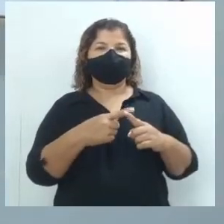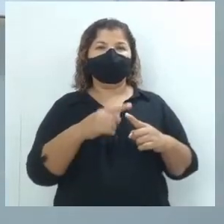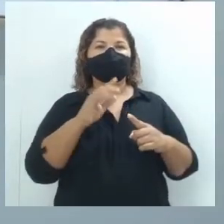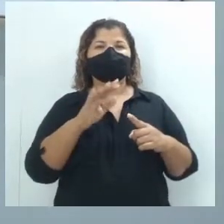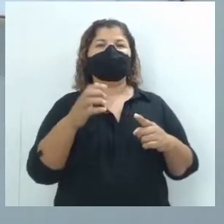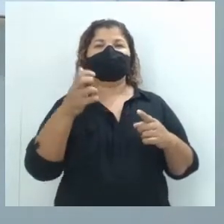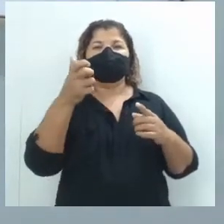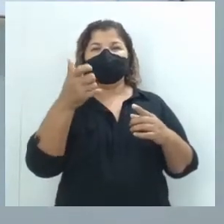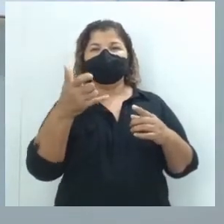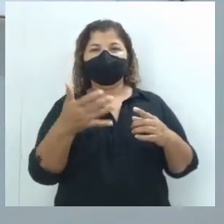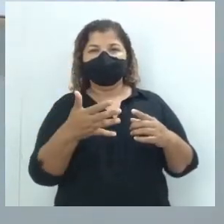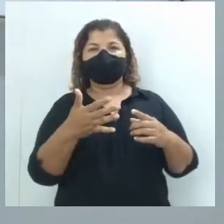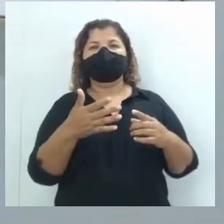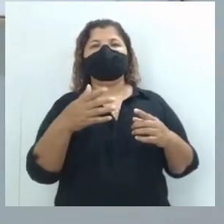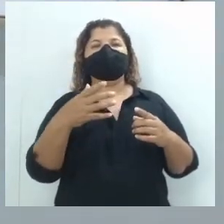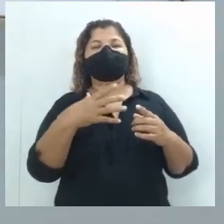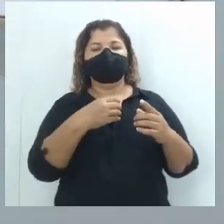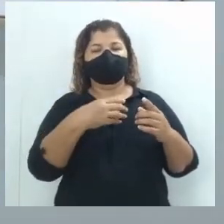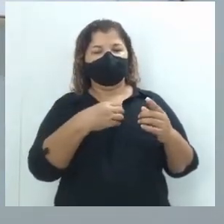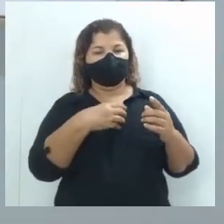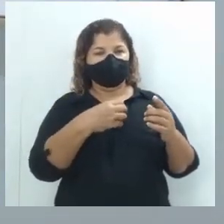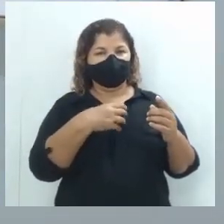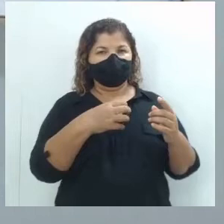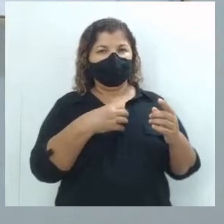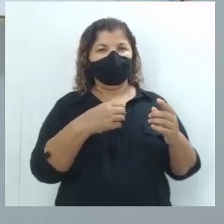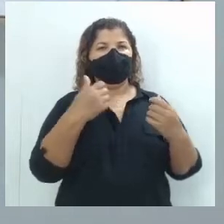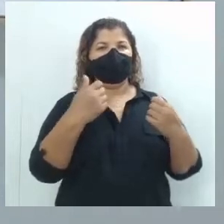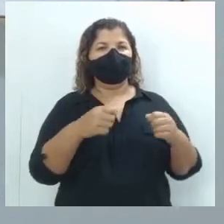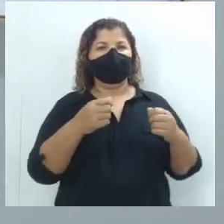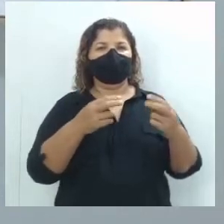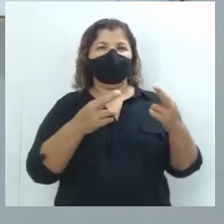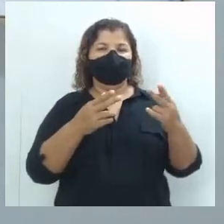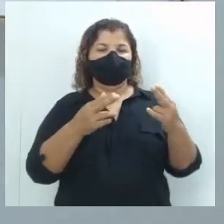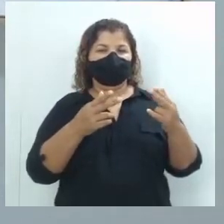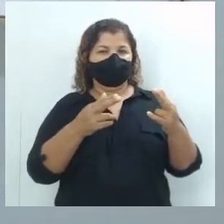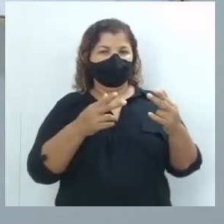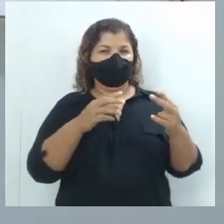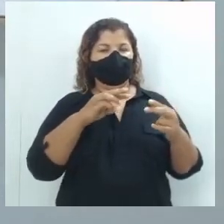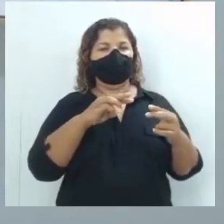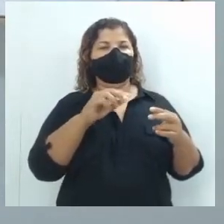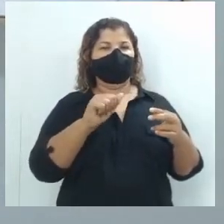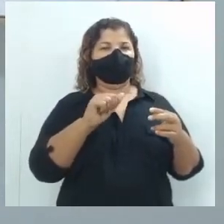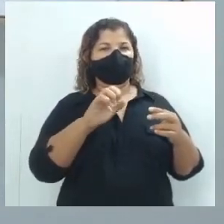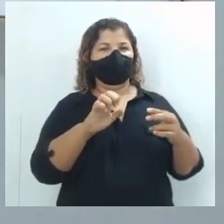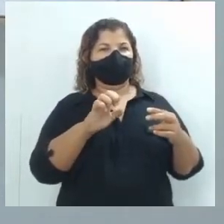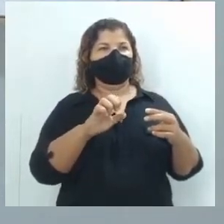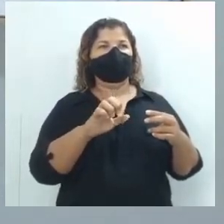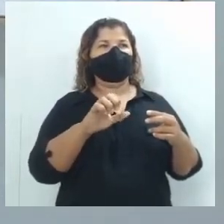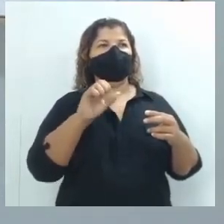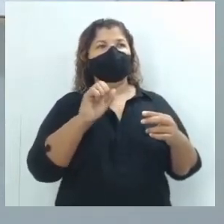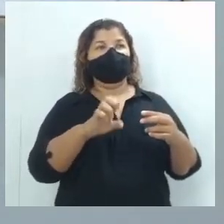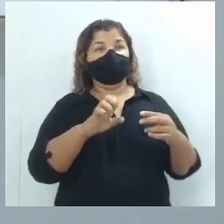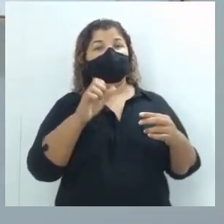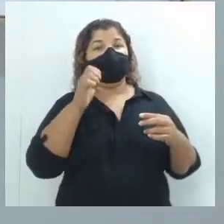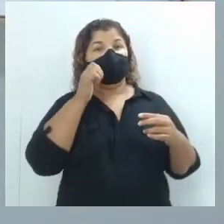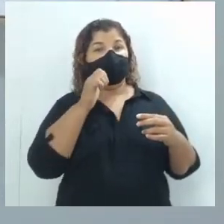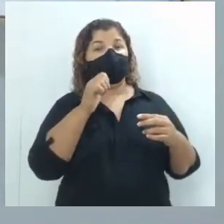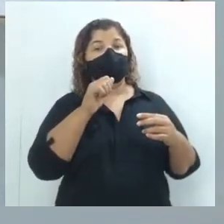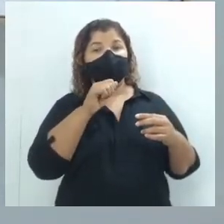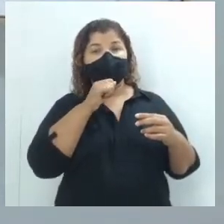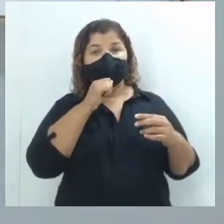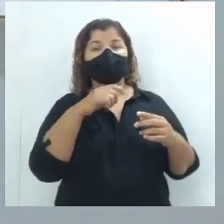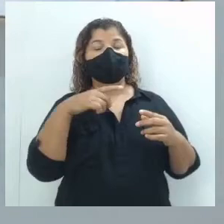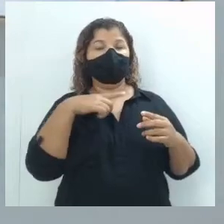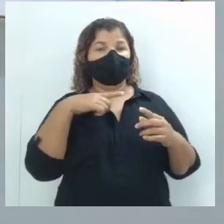da história, os filhotes têm que ser igual à mãe. Se a mãe tem RNA